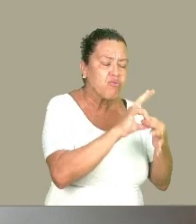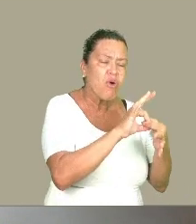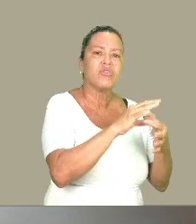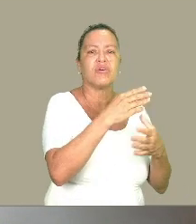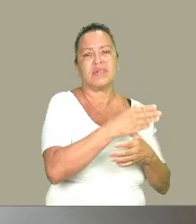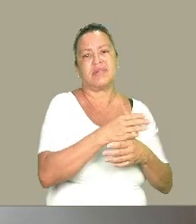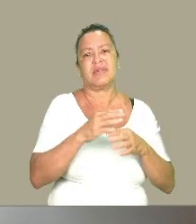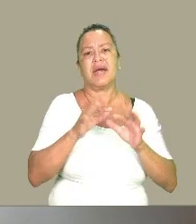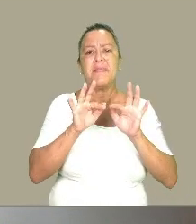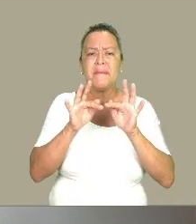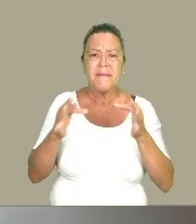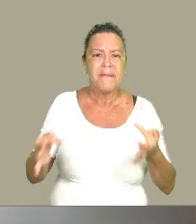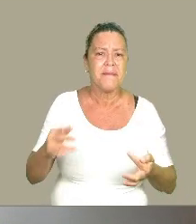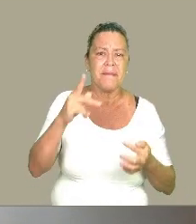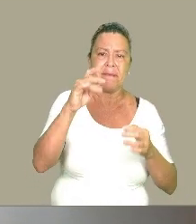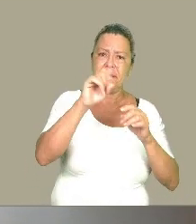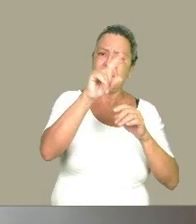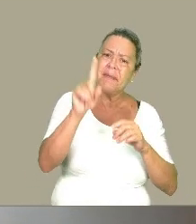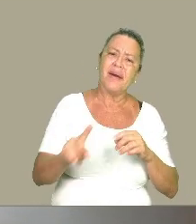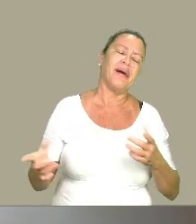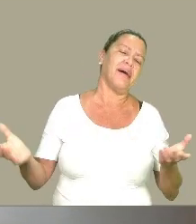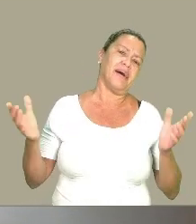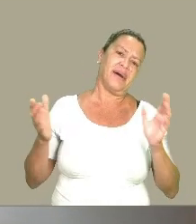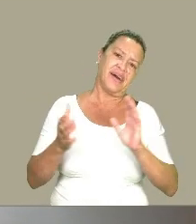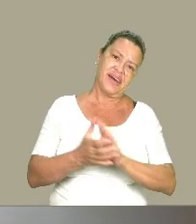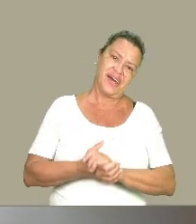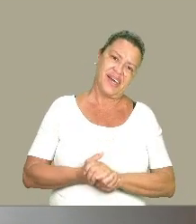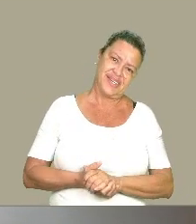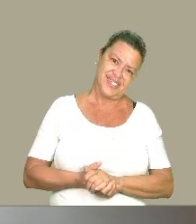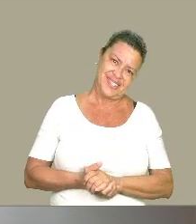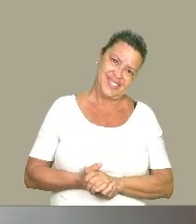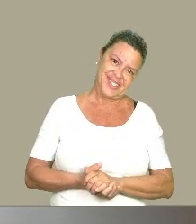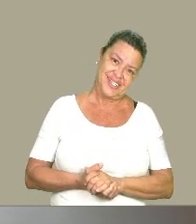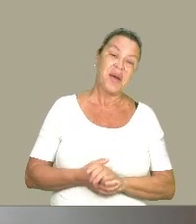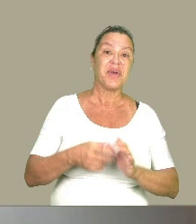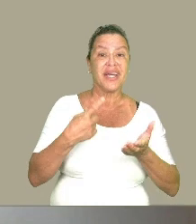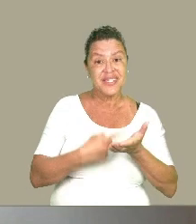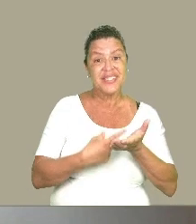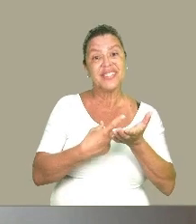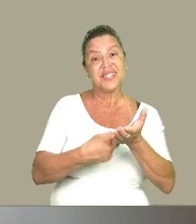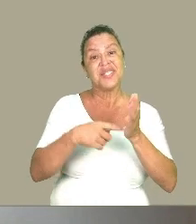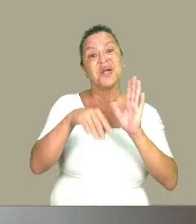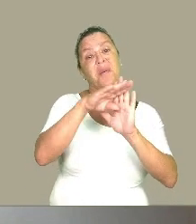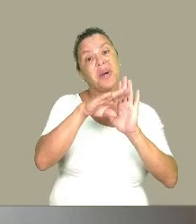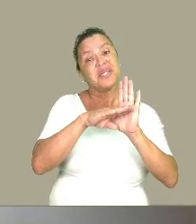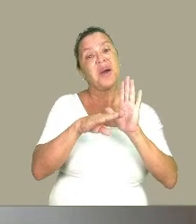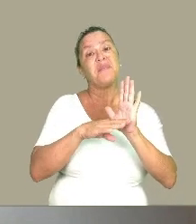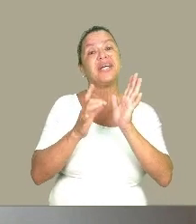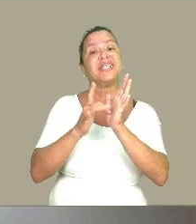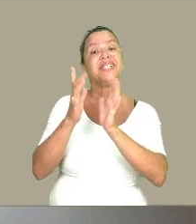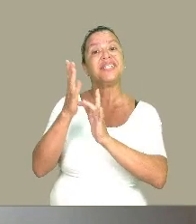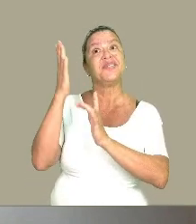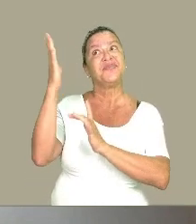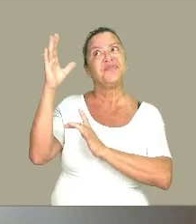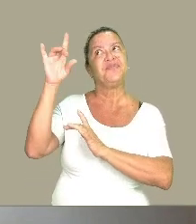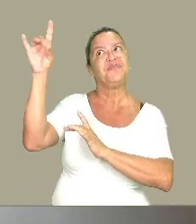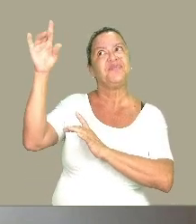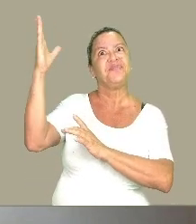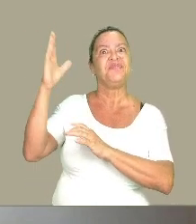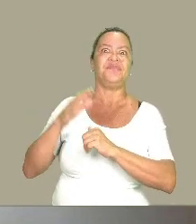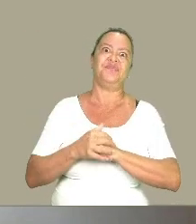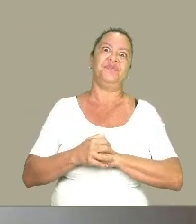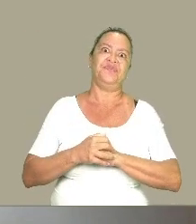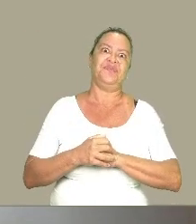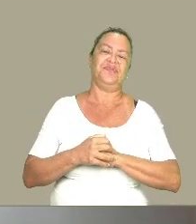maneira harmoniosa, porque assim continuaremos cumprindo os mandamentos de Deus, os ensinamentos de